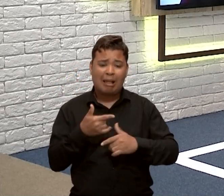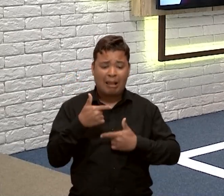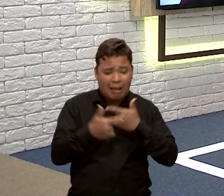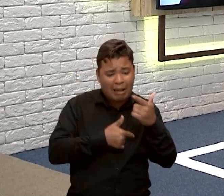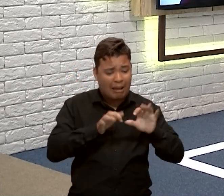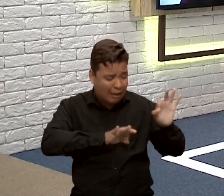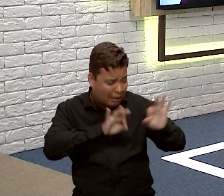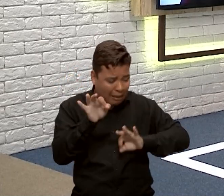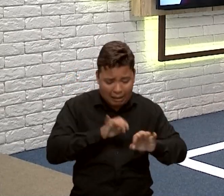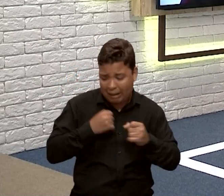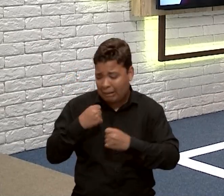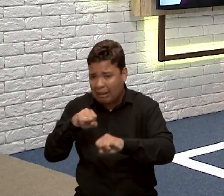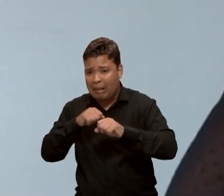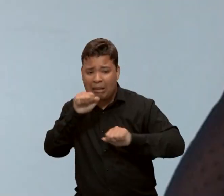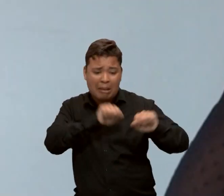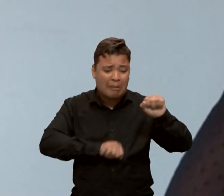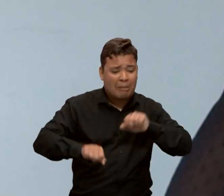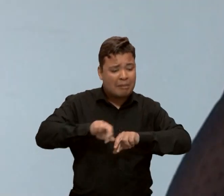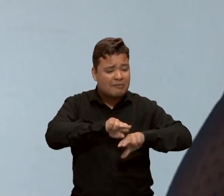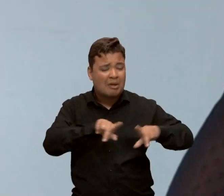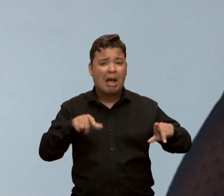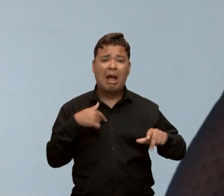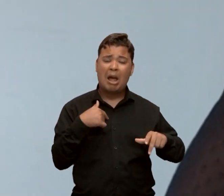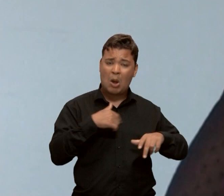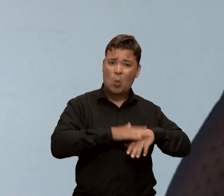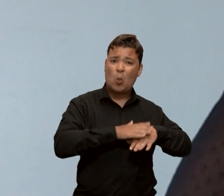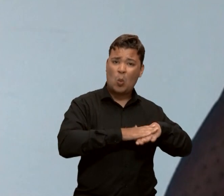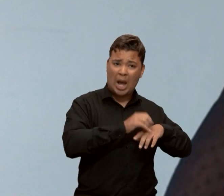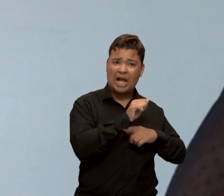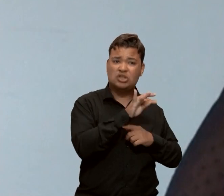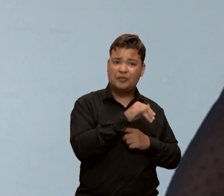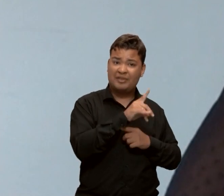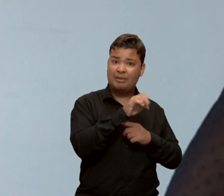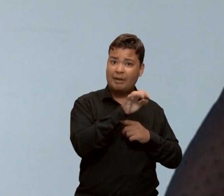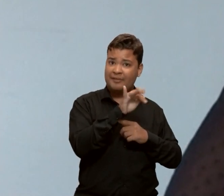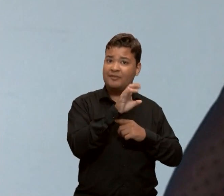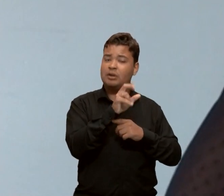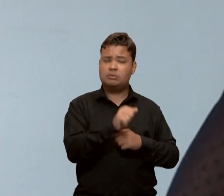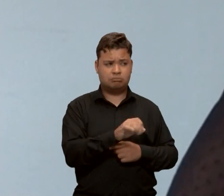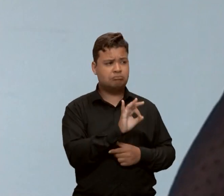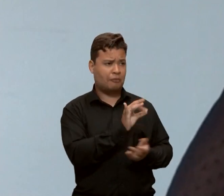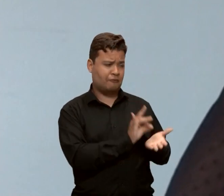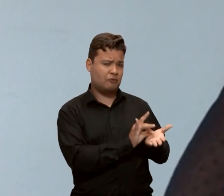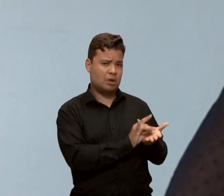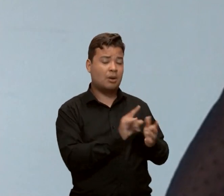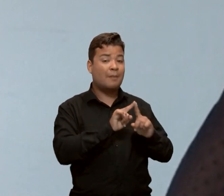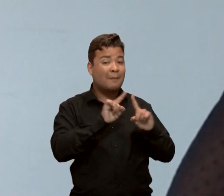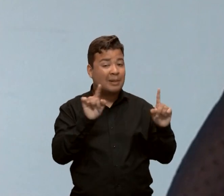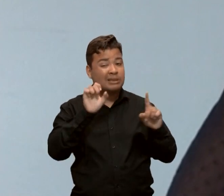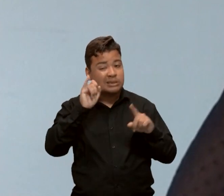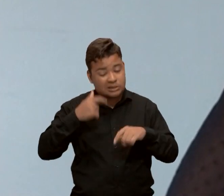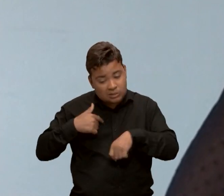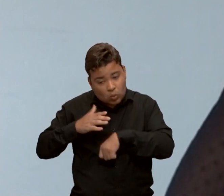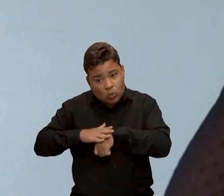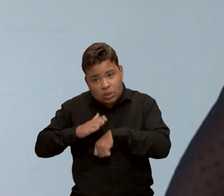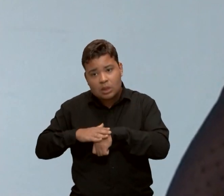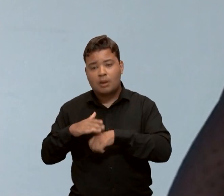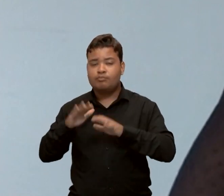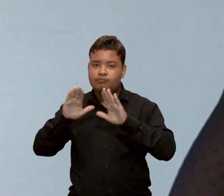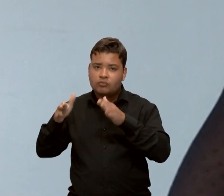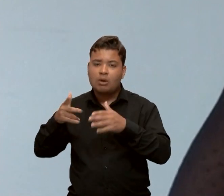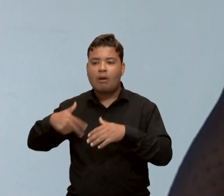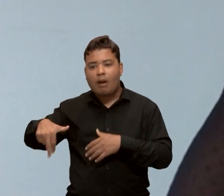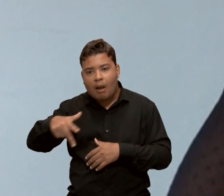está fazendo uma atividade física. Mas quando eu tiro um tempo para me dedicar a uma caminhada, uma corrida, ou eu